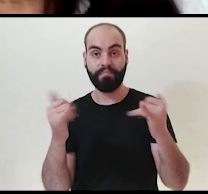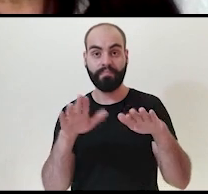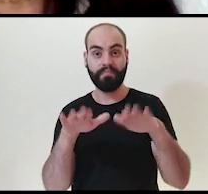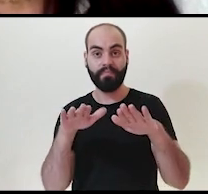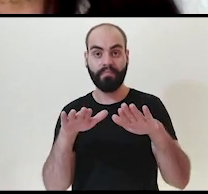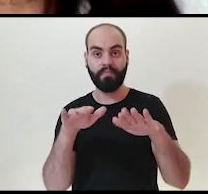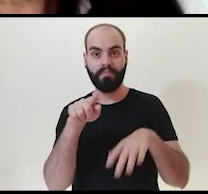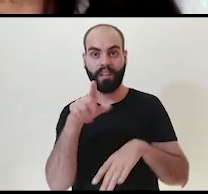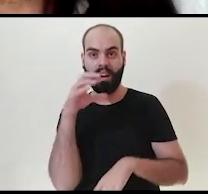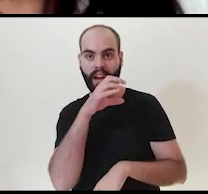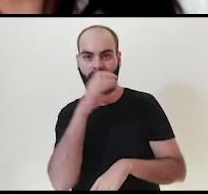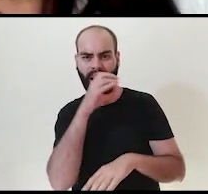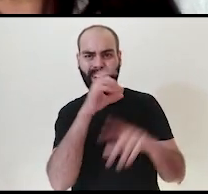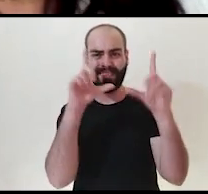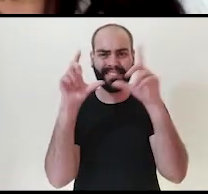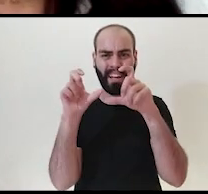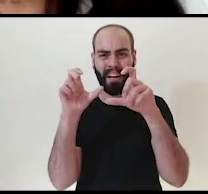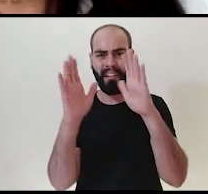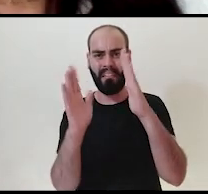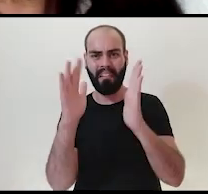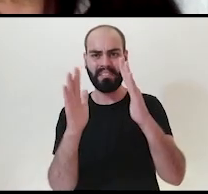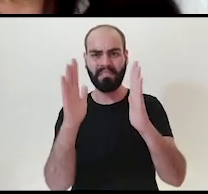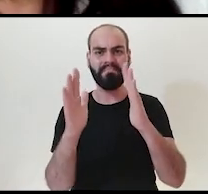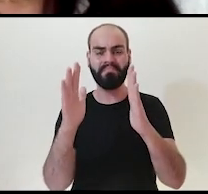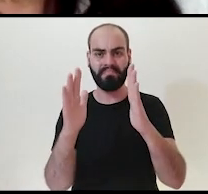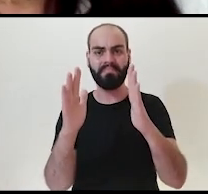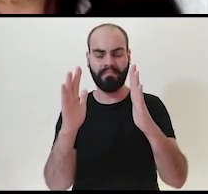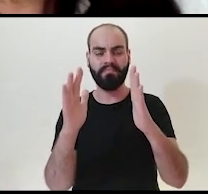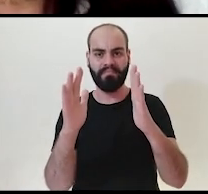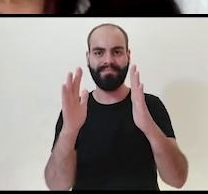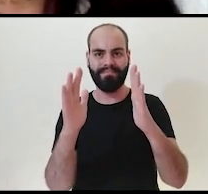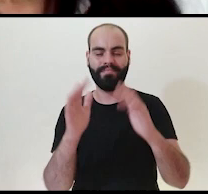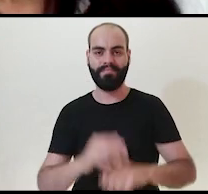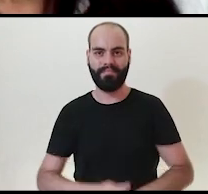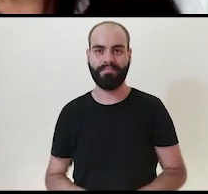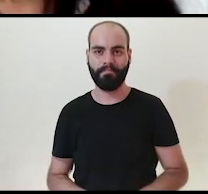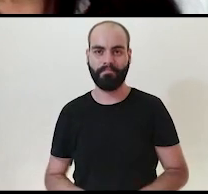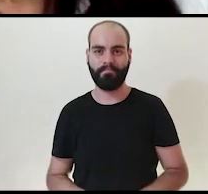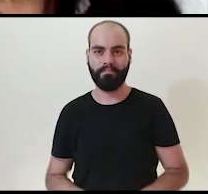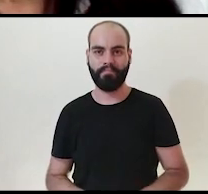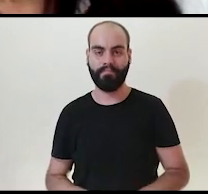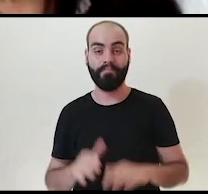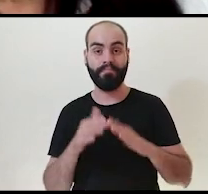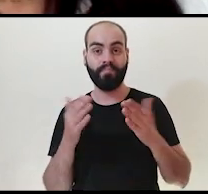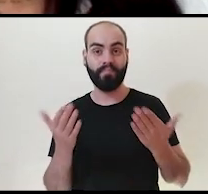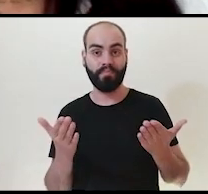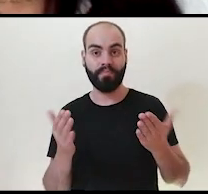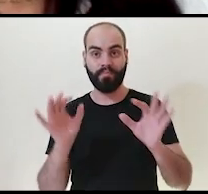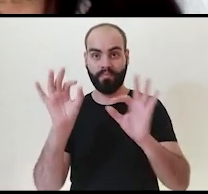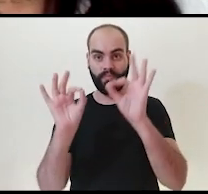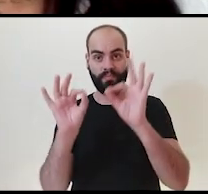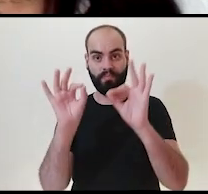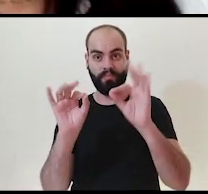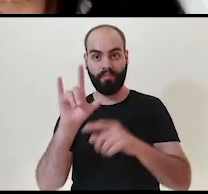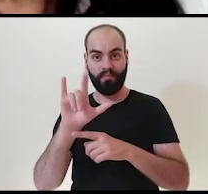está fotografando na pressa e você acaba fazendo uma foto que não fica com as linhas retinhas. Então, no